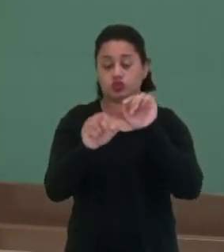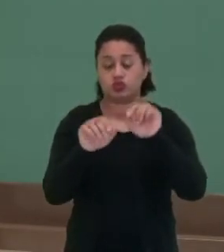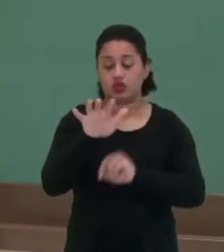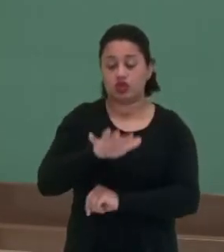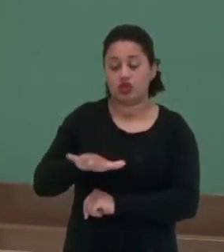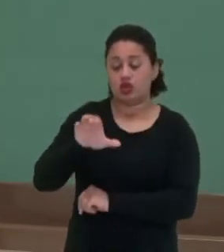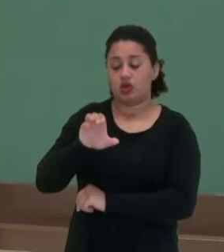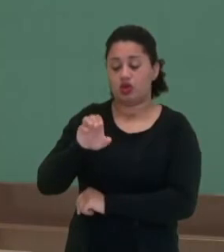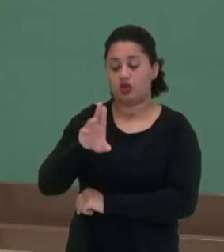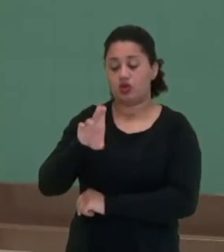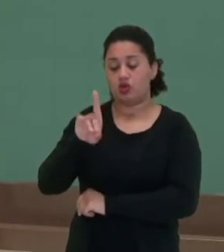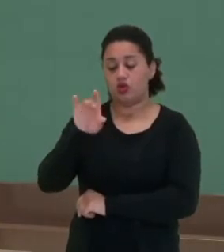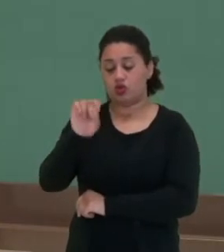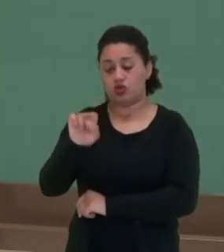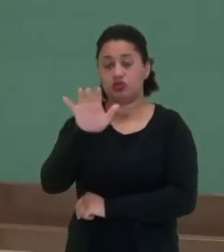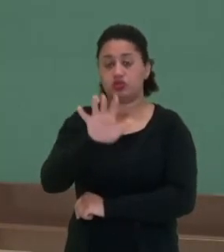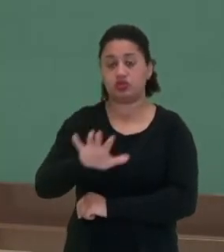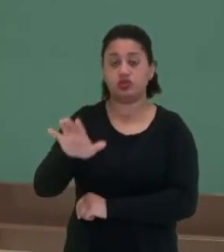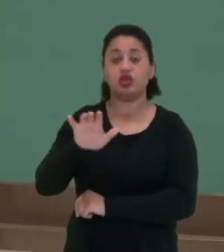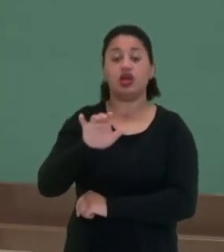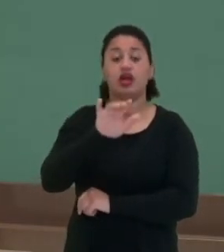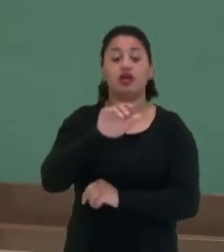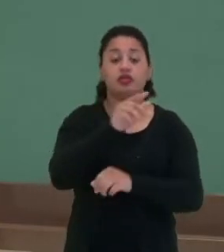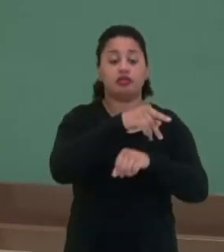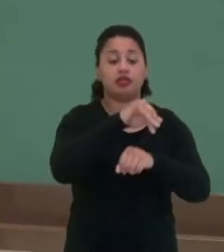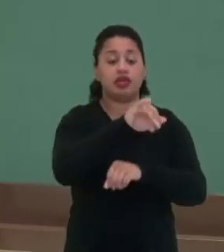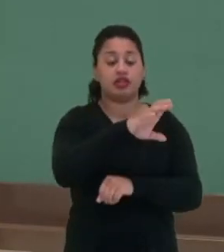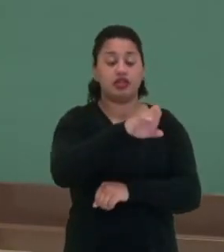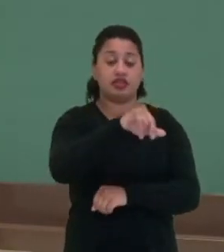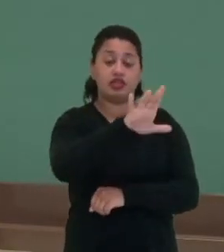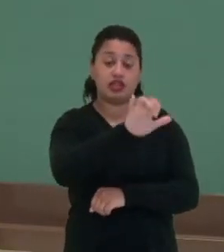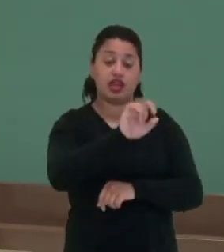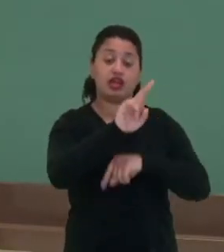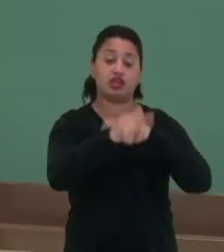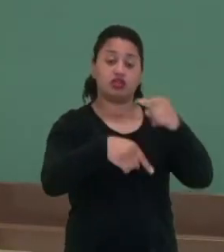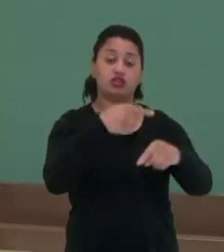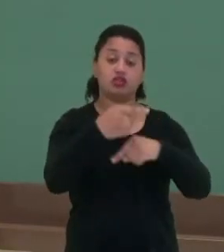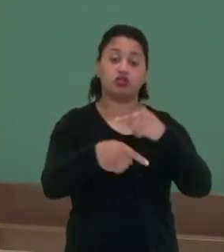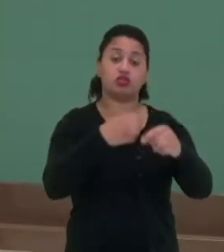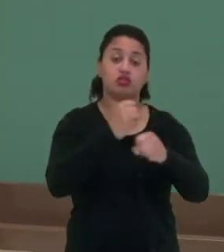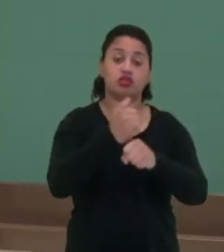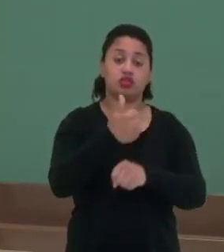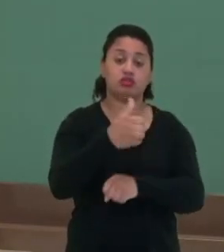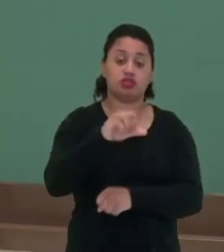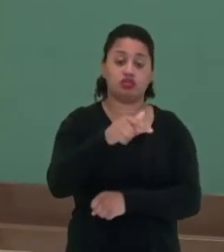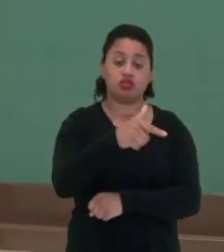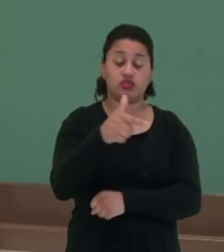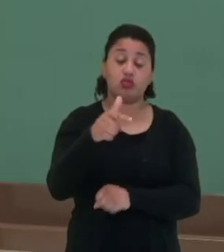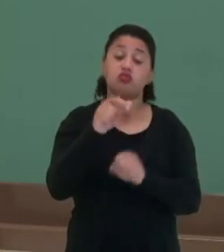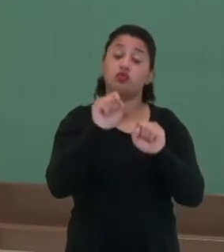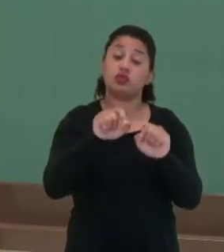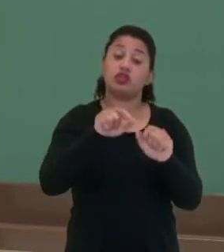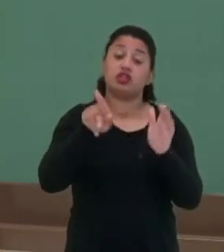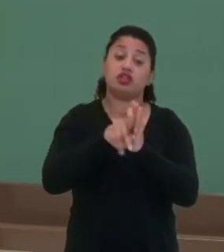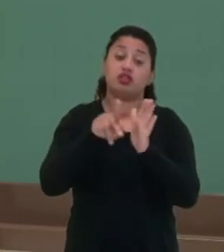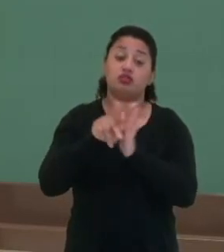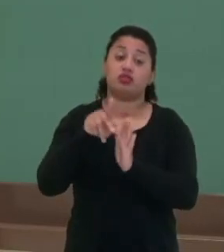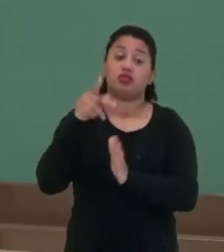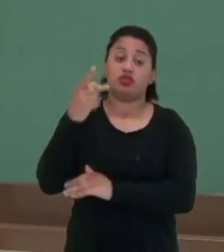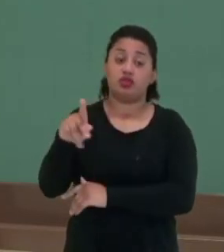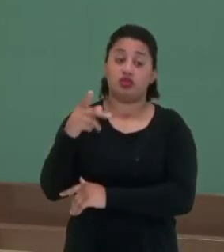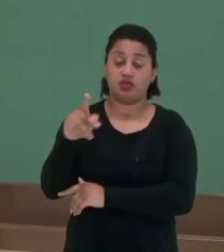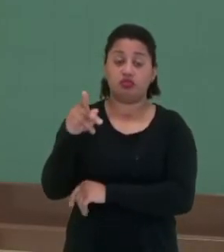estavam em território iraquiano, em 1922, poderiam se anexar a esse novo país, que ali seria chamado